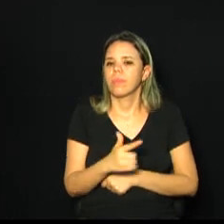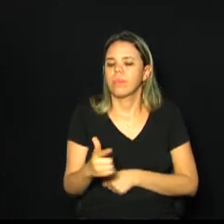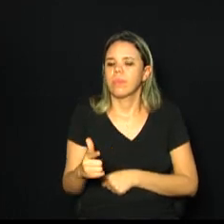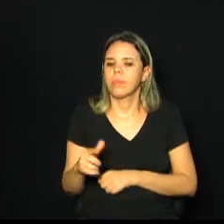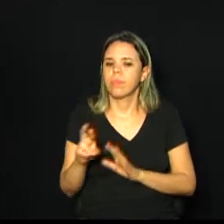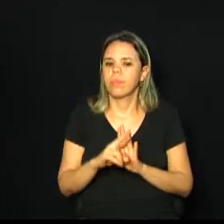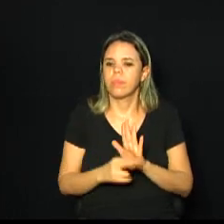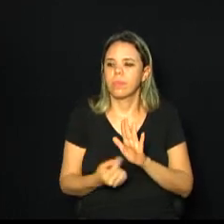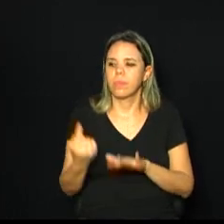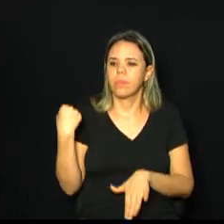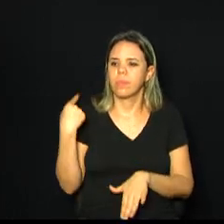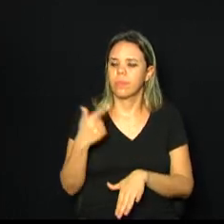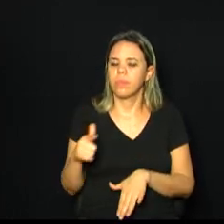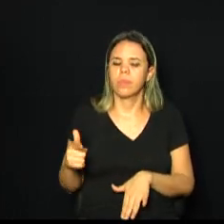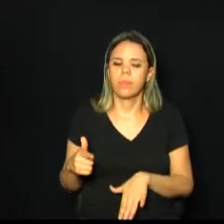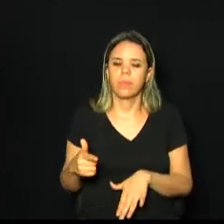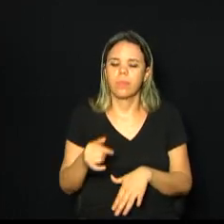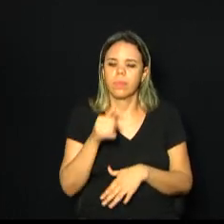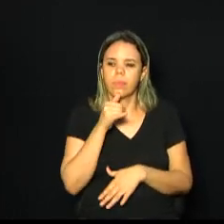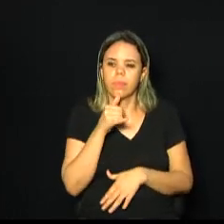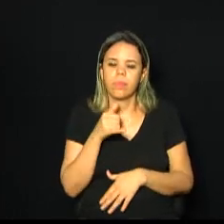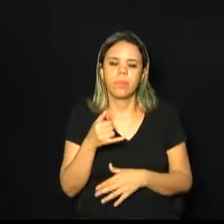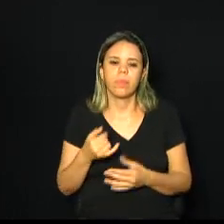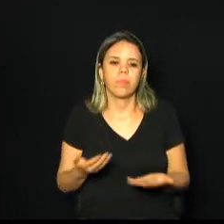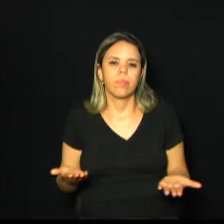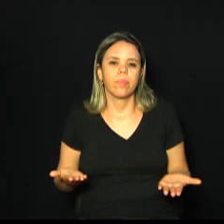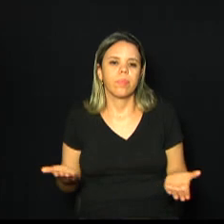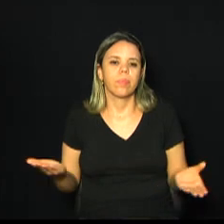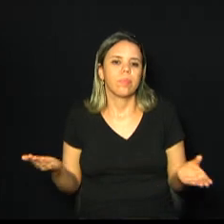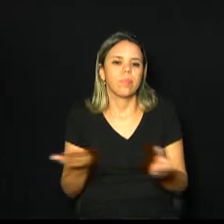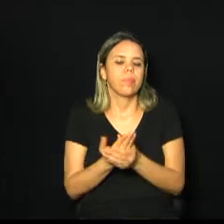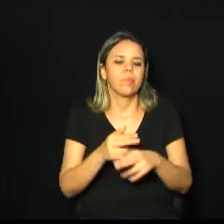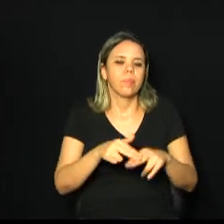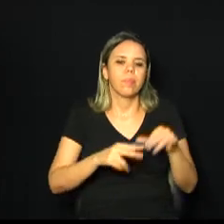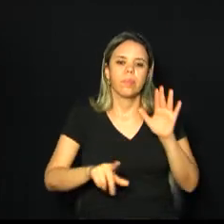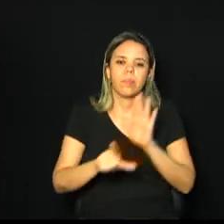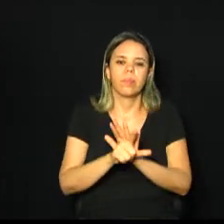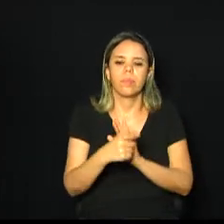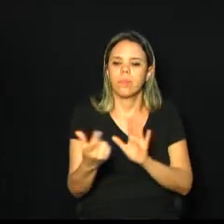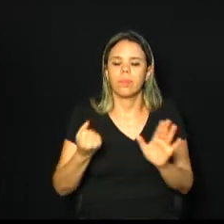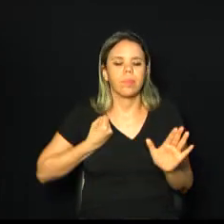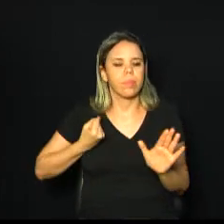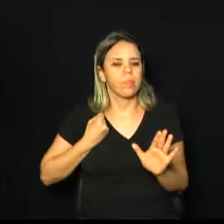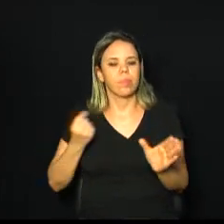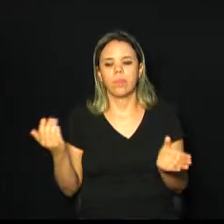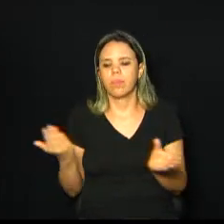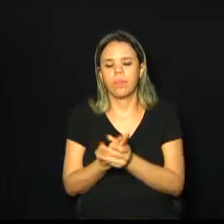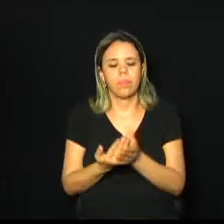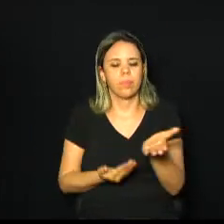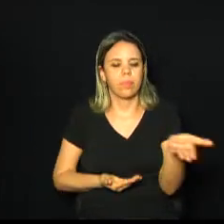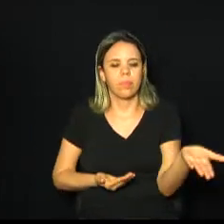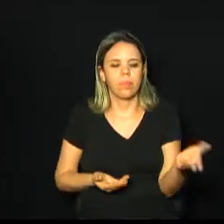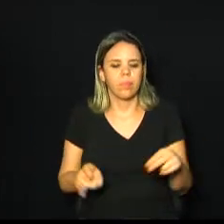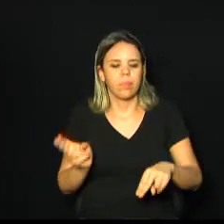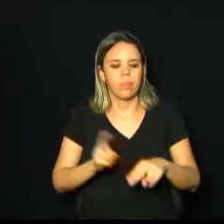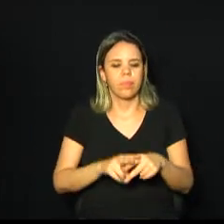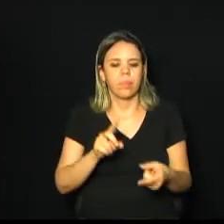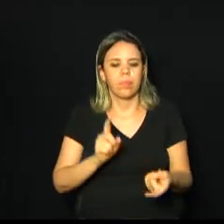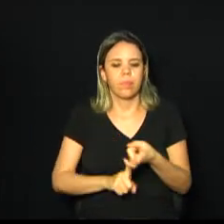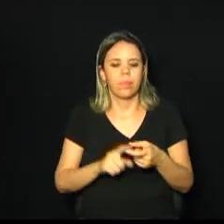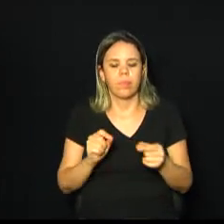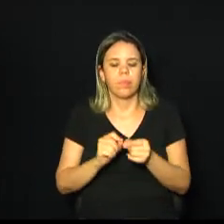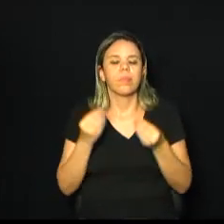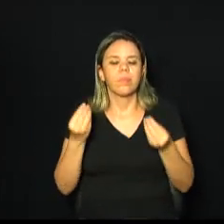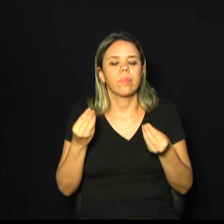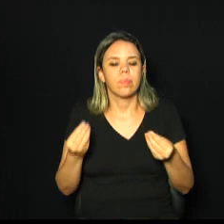procedimento anterior. Seria como o senhor ser processado hoje por uma lei e não ter um Código de Processo Civil ou um Código de Processo Penal, para dizer como é que você vai ser